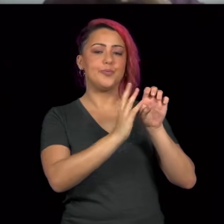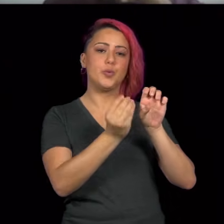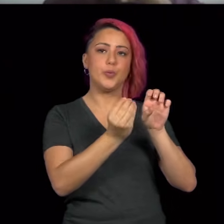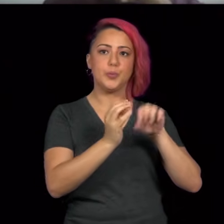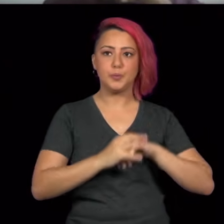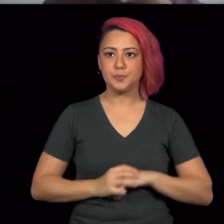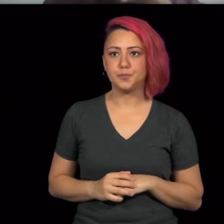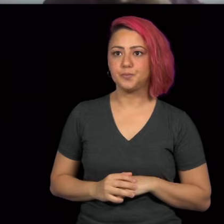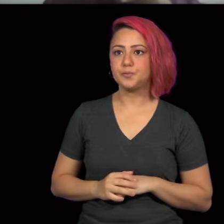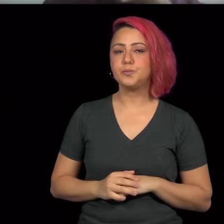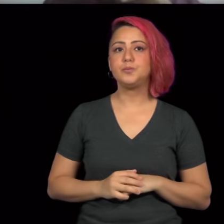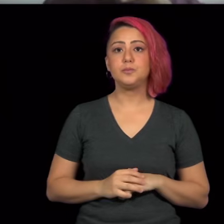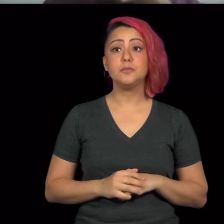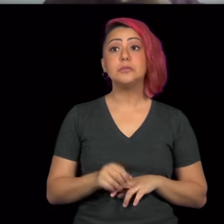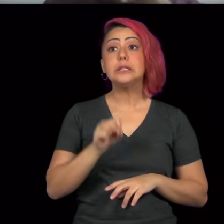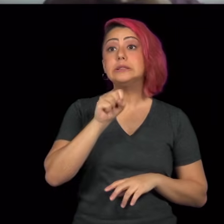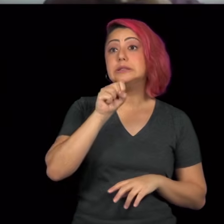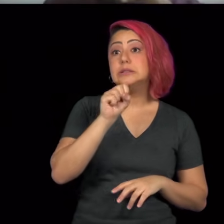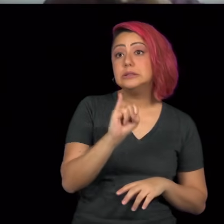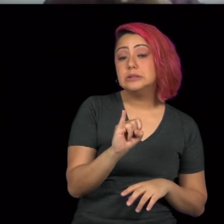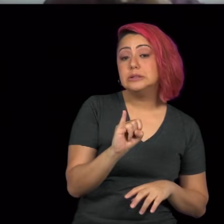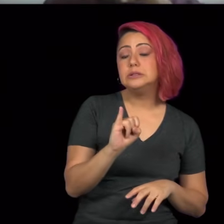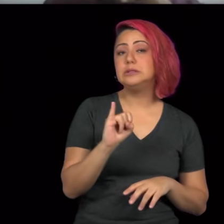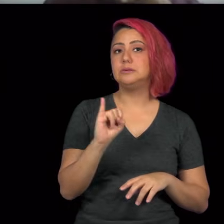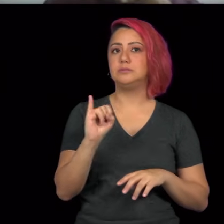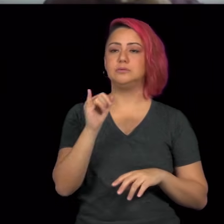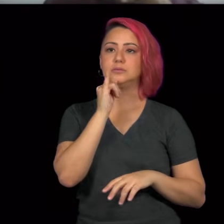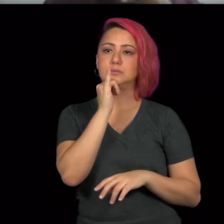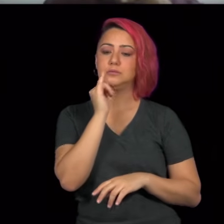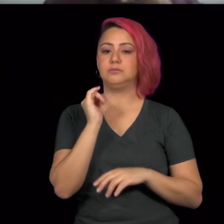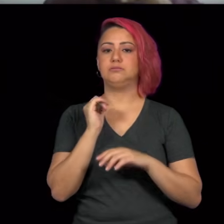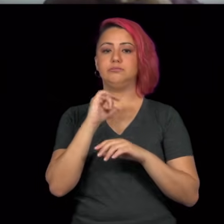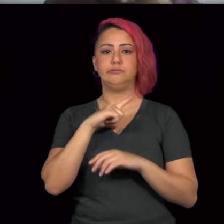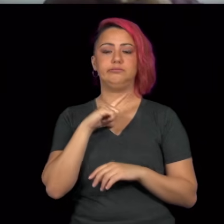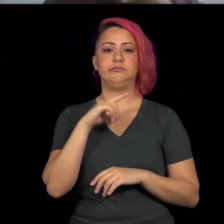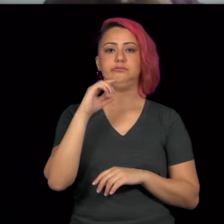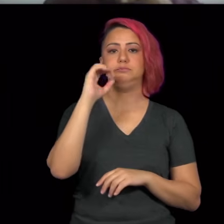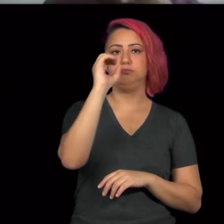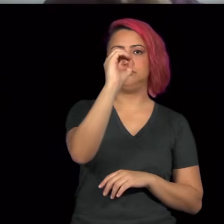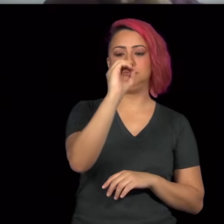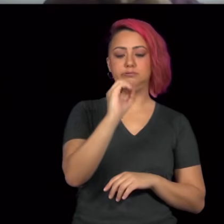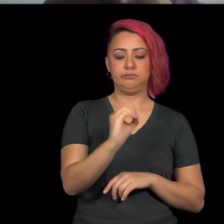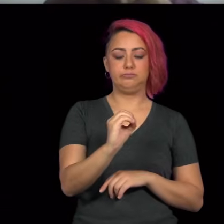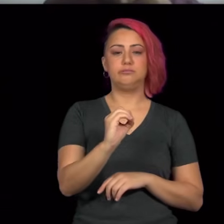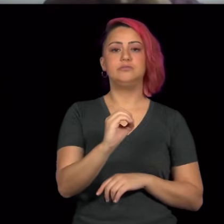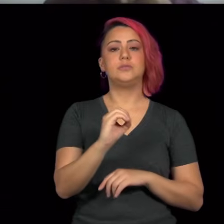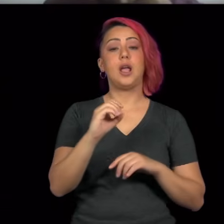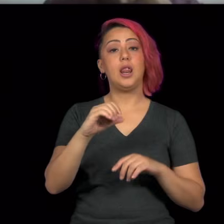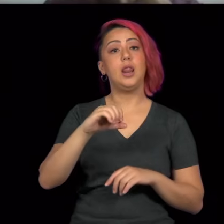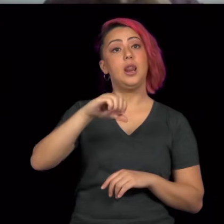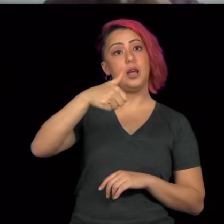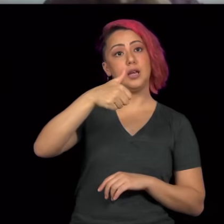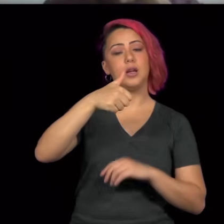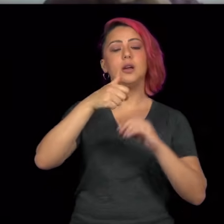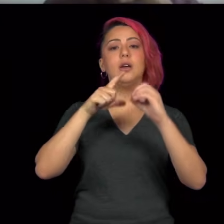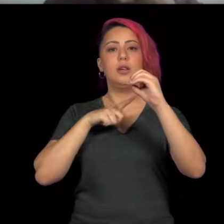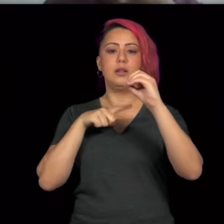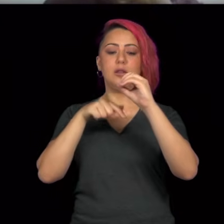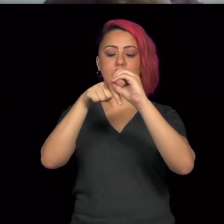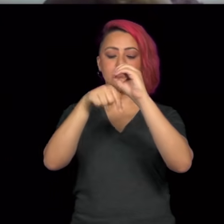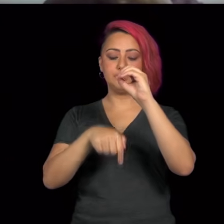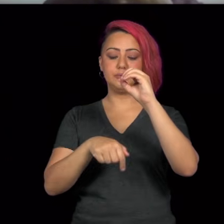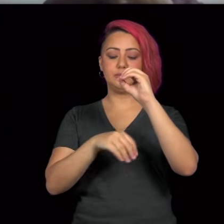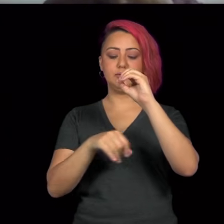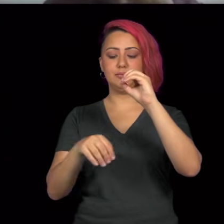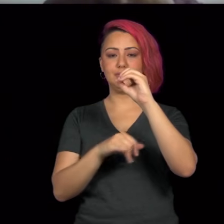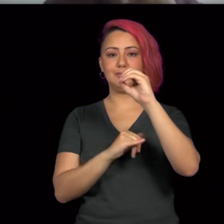ambos, né, eu ligar as duas entradas, eu vou ter o aterramento, 0 na saída. Por